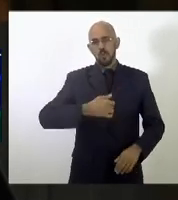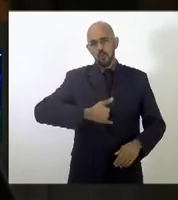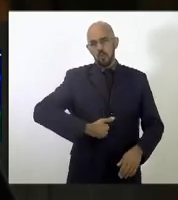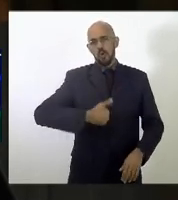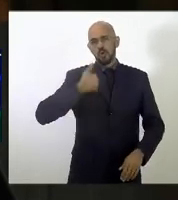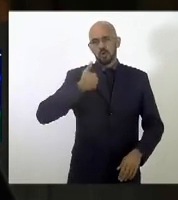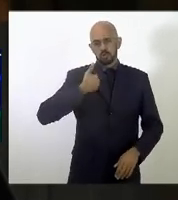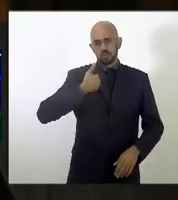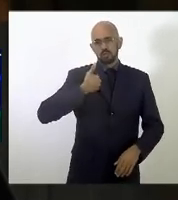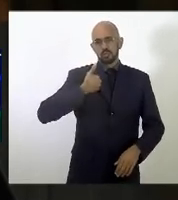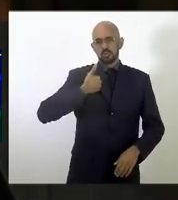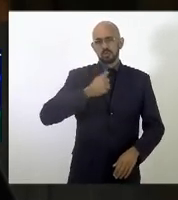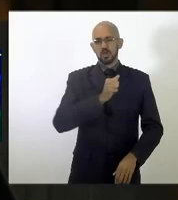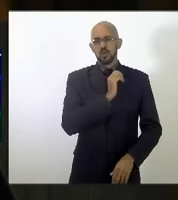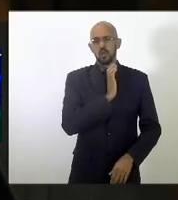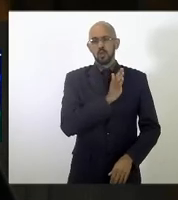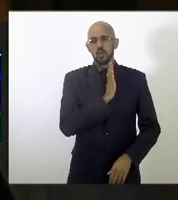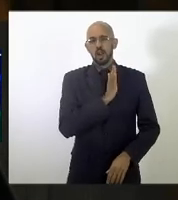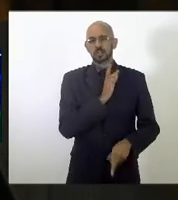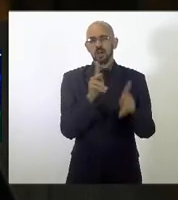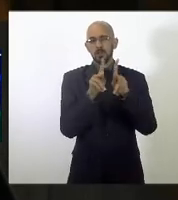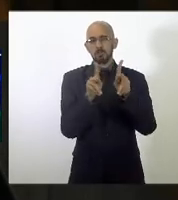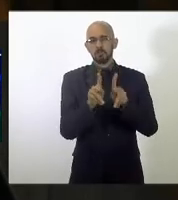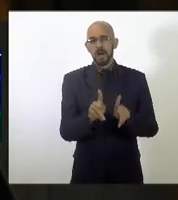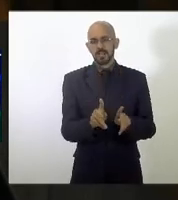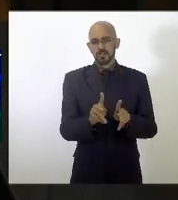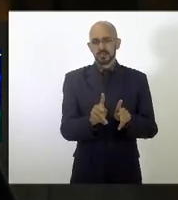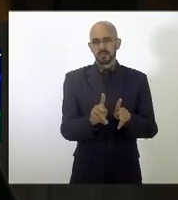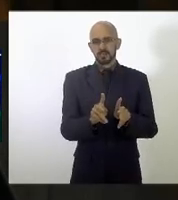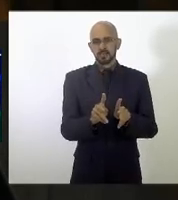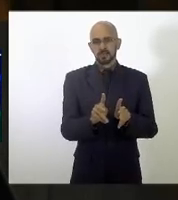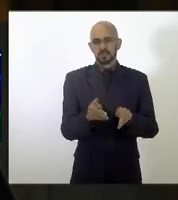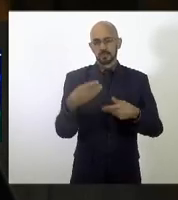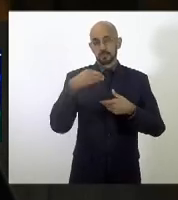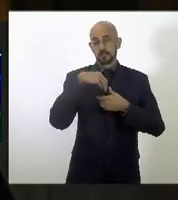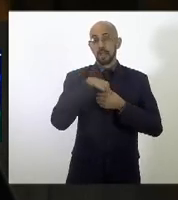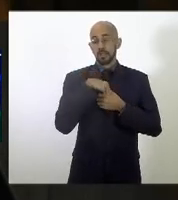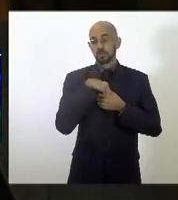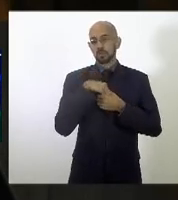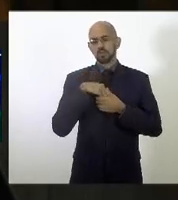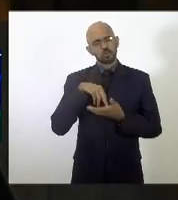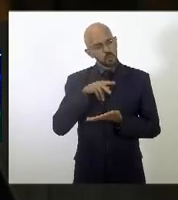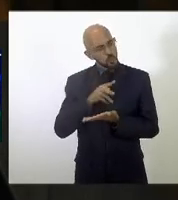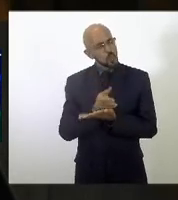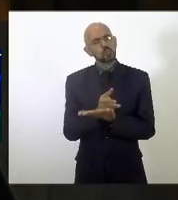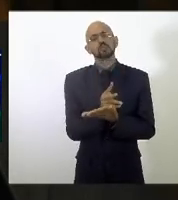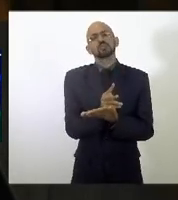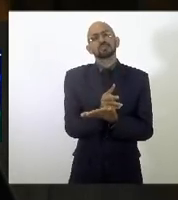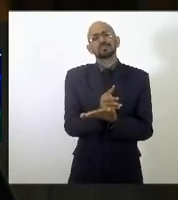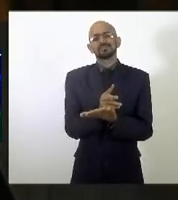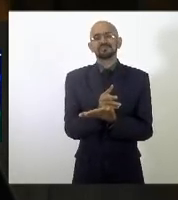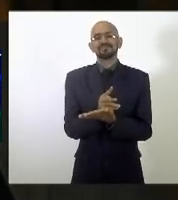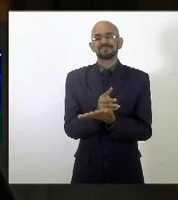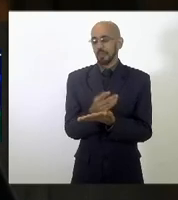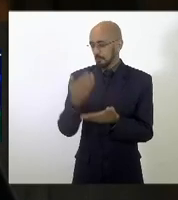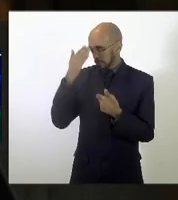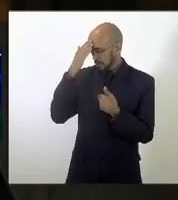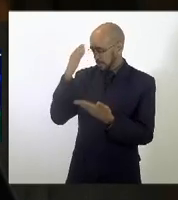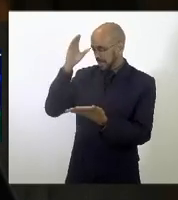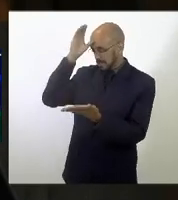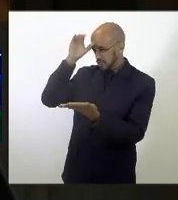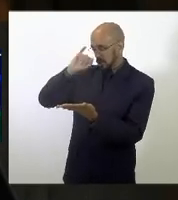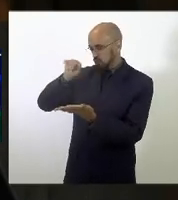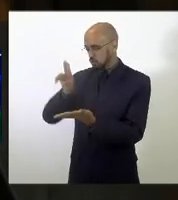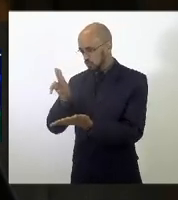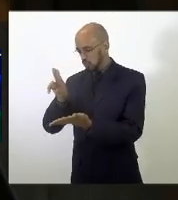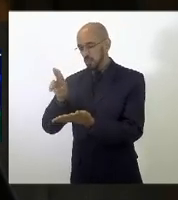e com coração em paz interior e seguindo em frente. Então, Tia Ju, obrigado